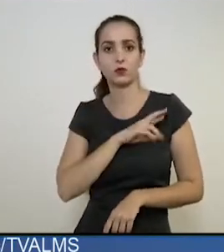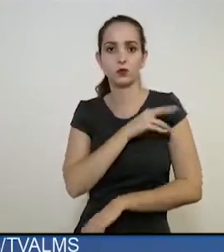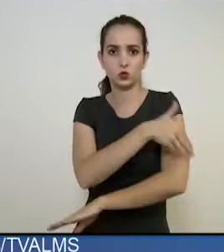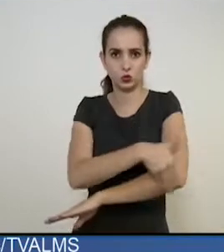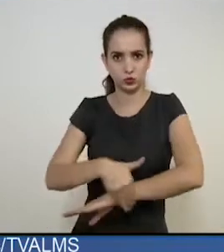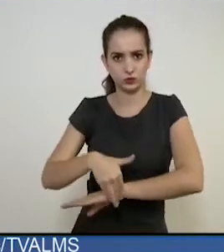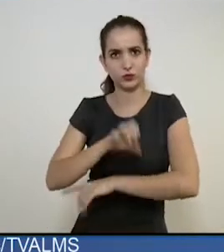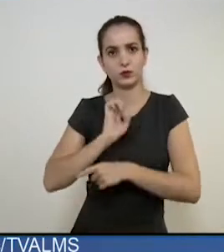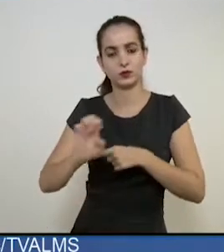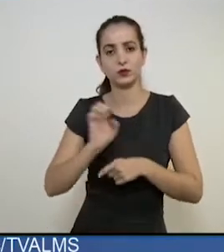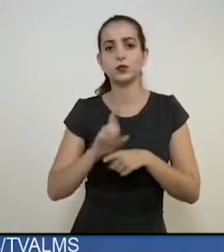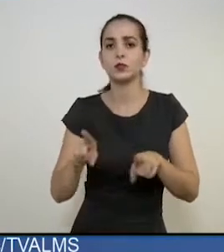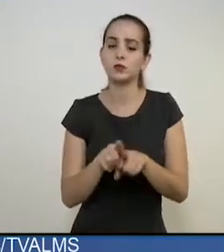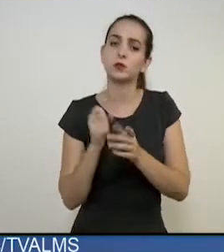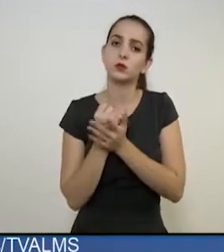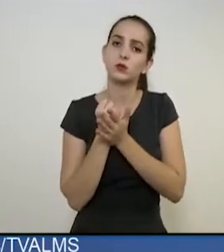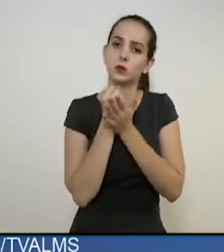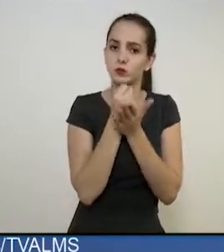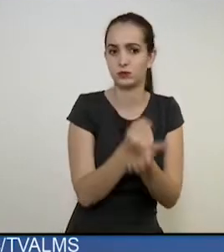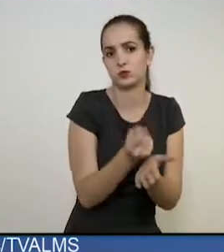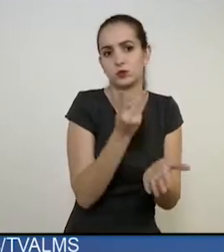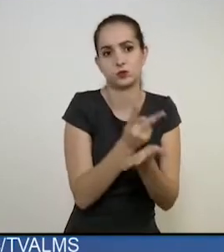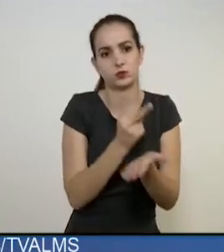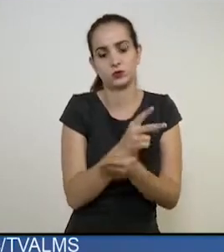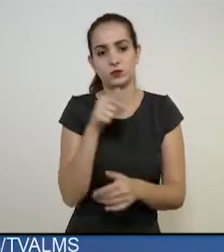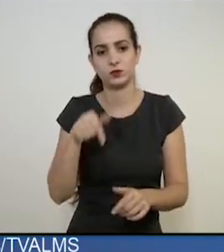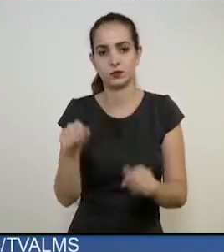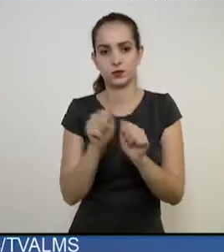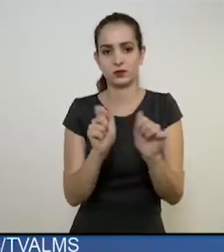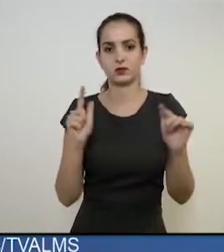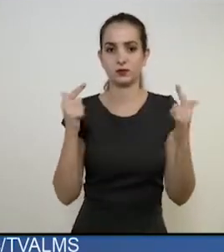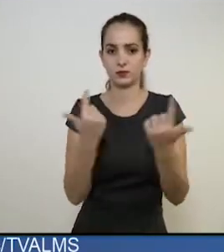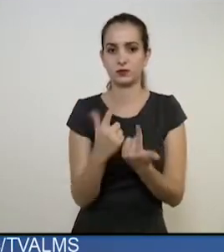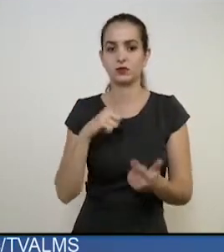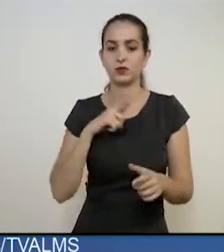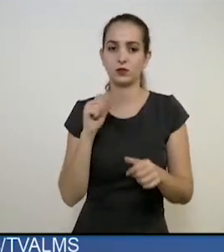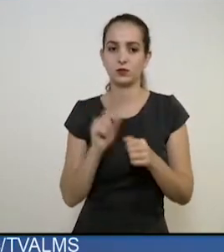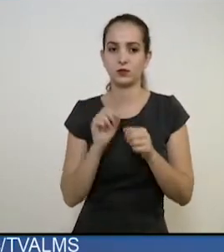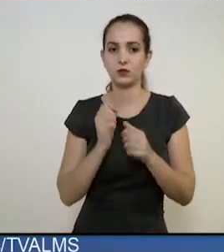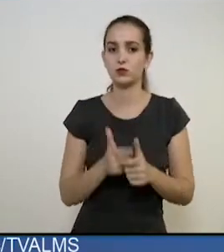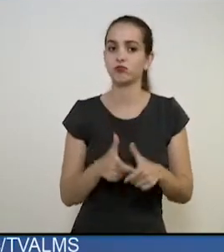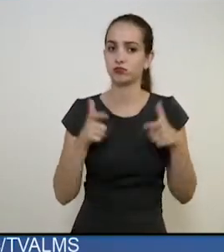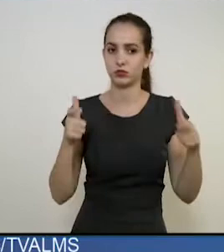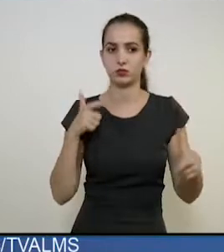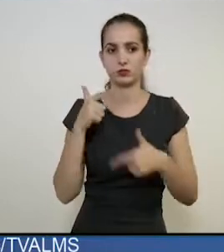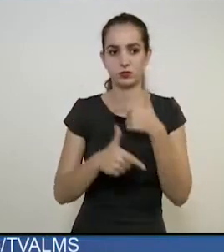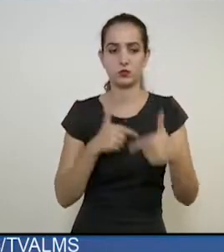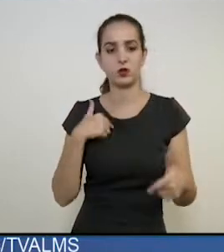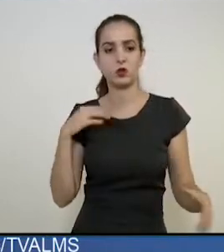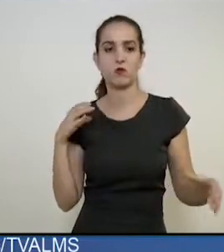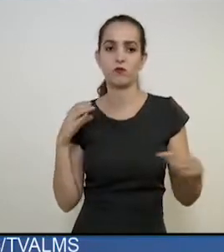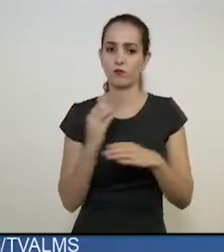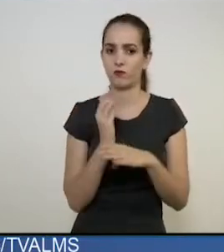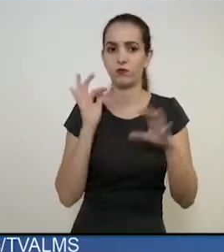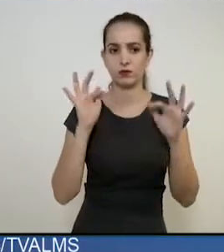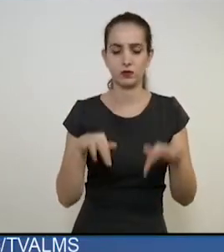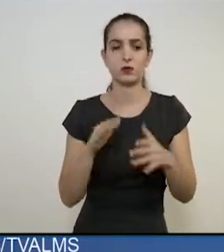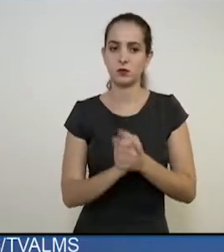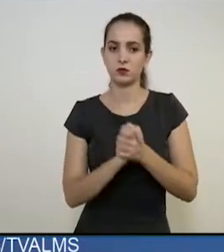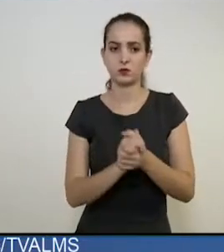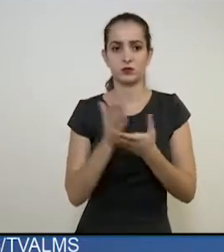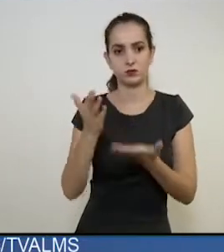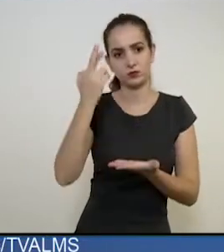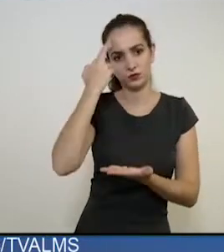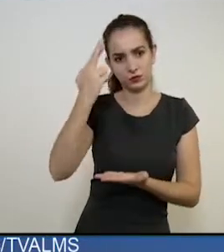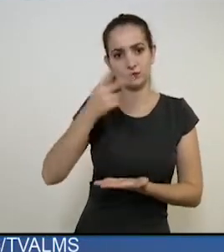e com apoio irrestrito, incondicional dessa casa, tem feito um grande trabalho. Finalizo parabenizando Vossa Excelência